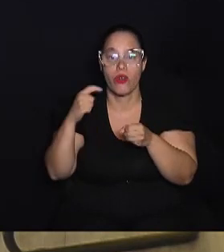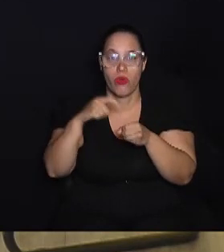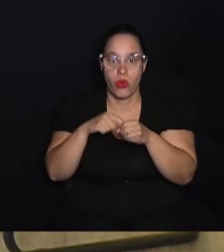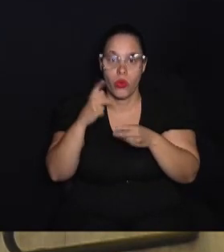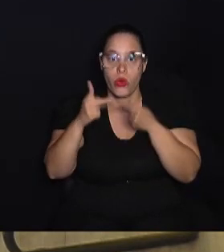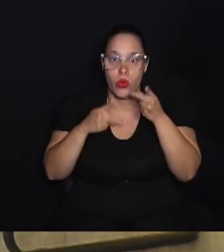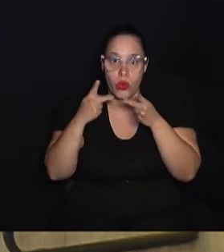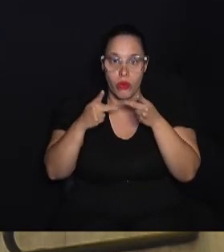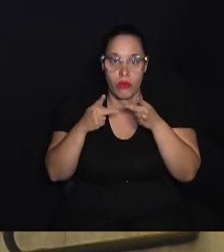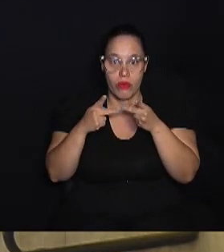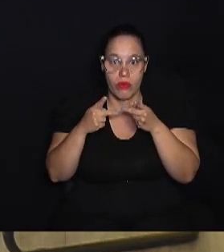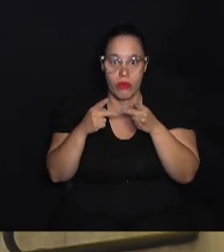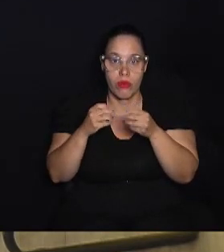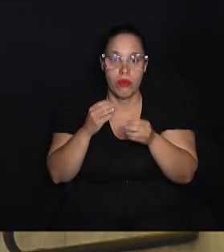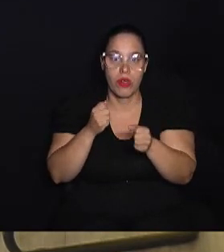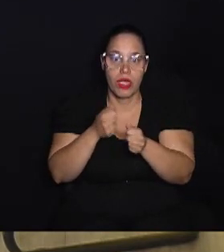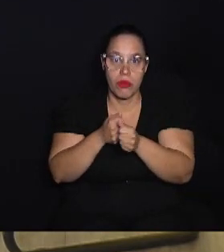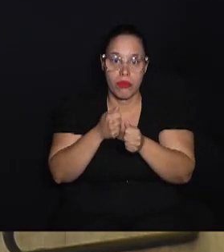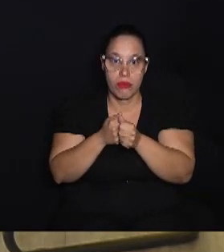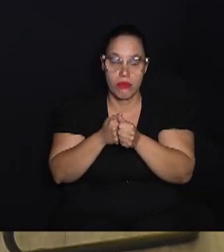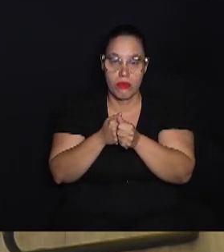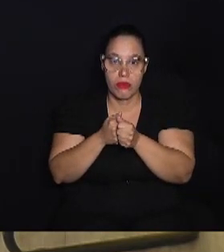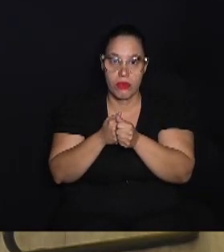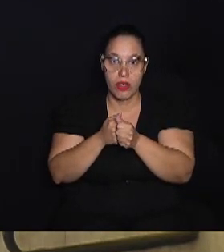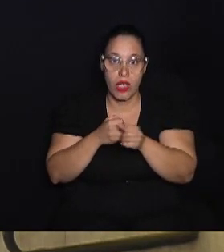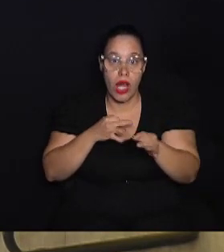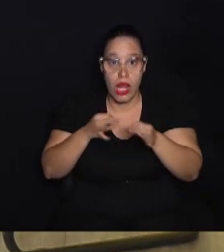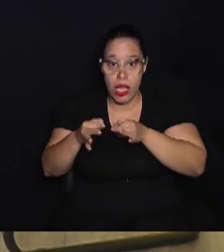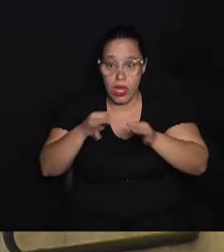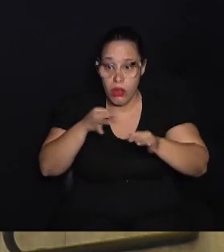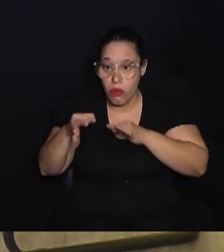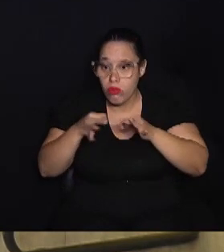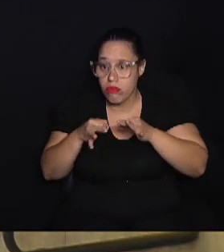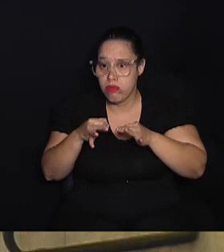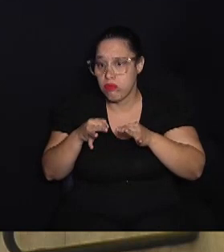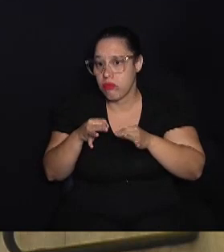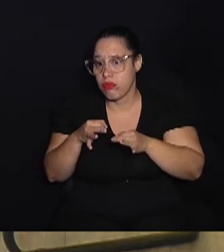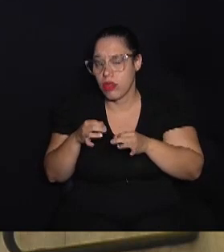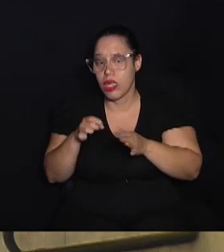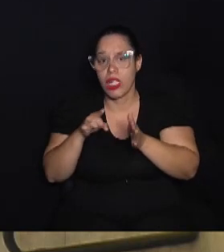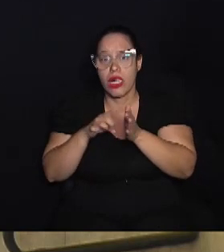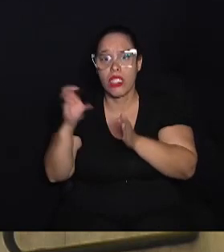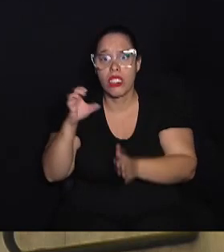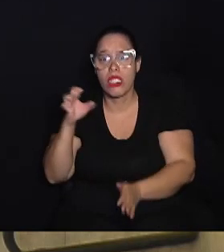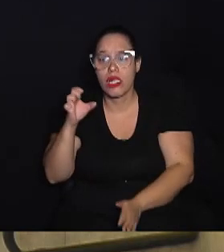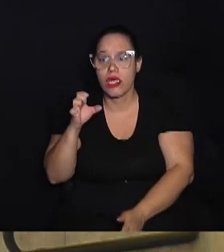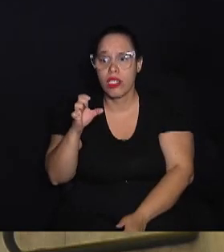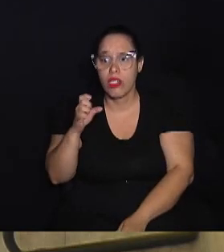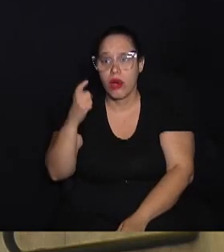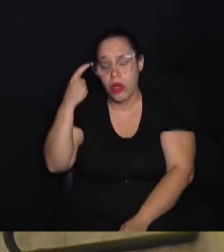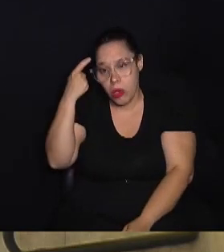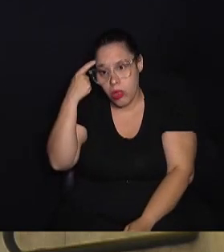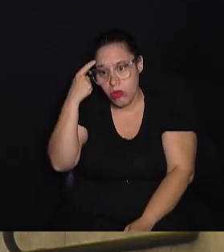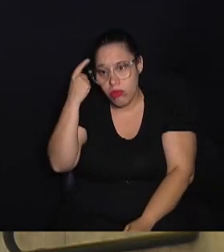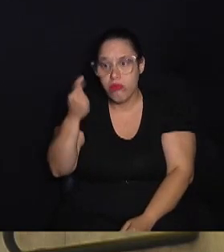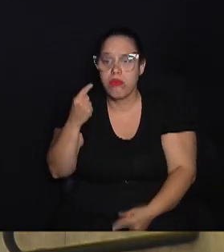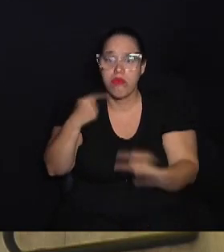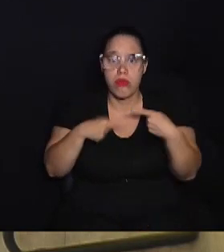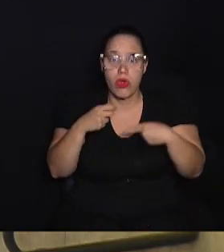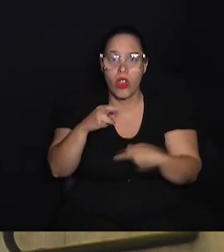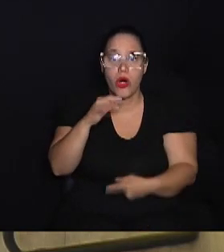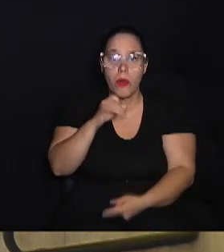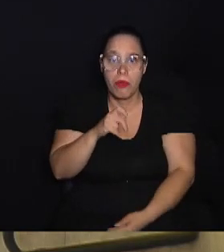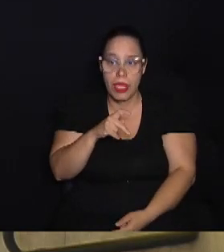falar sobre isso um pouquinho mais perto, mas essa preparação de vocês, cientistas, para se pensar nessa discussão da